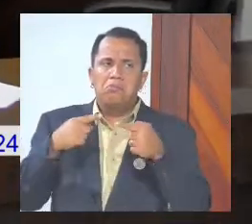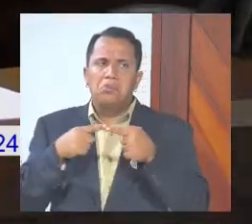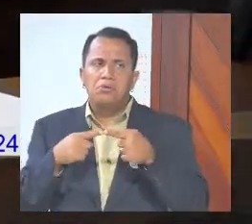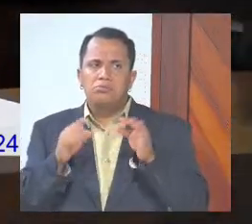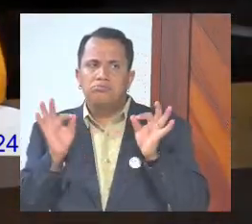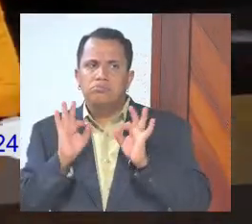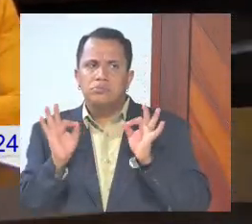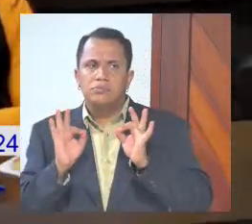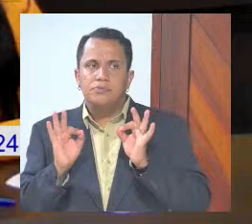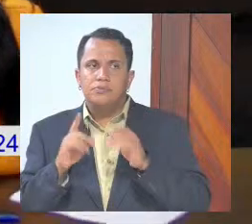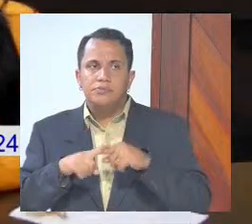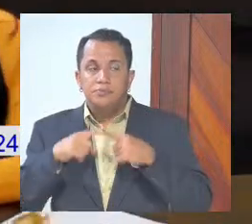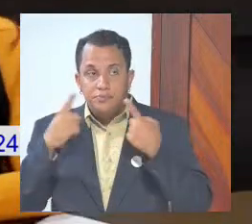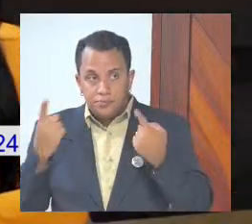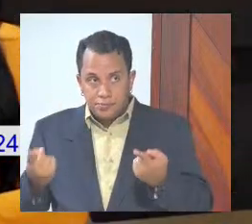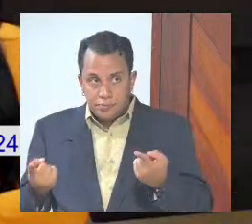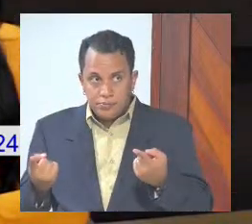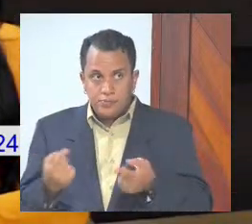concordei.